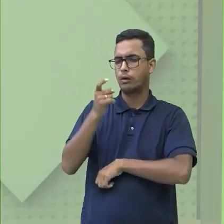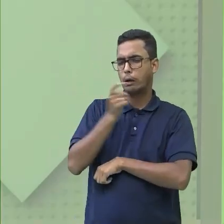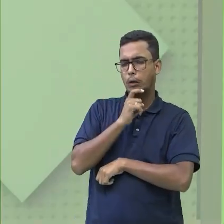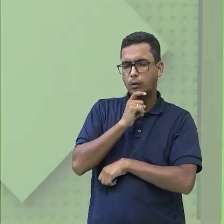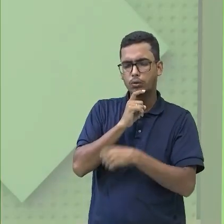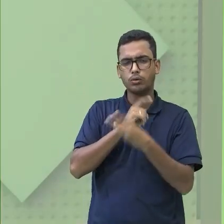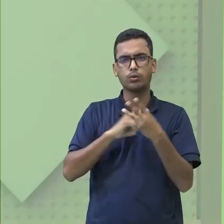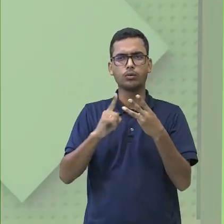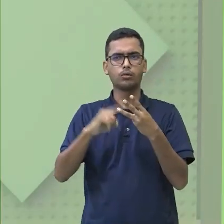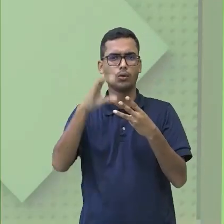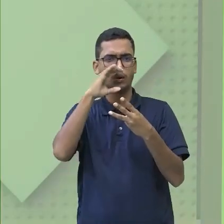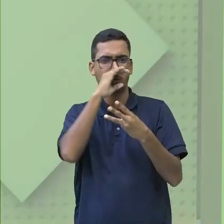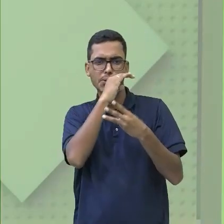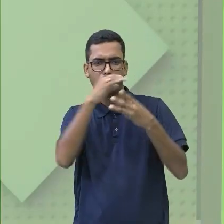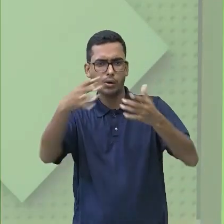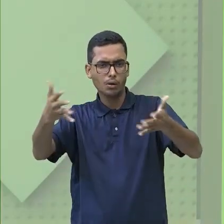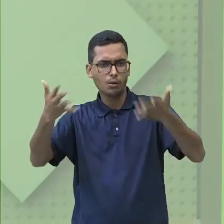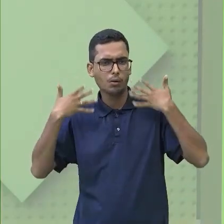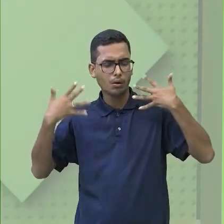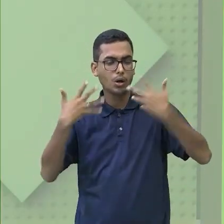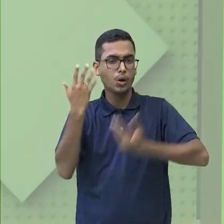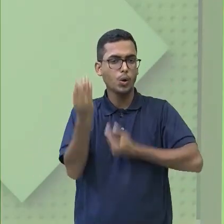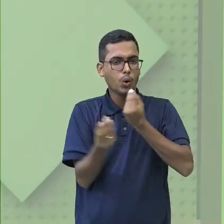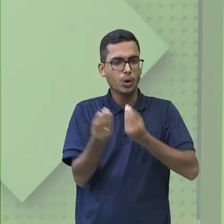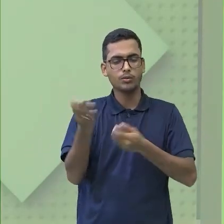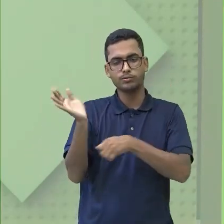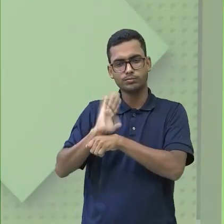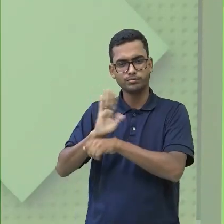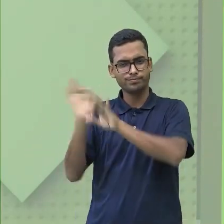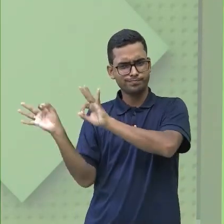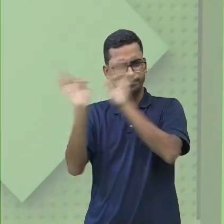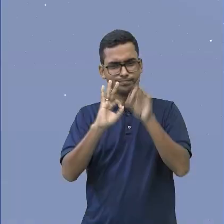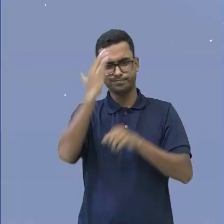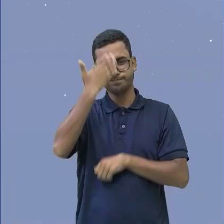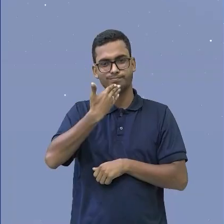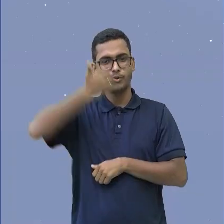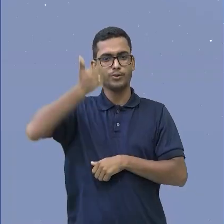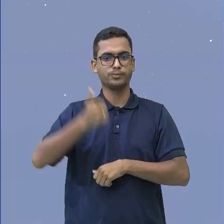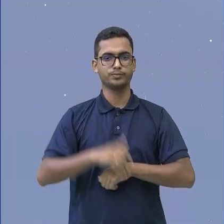como que eles faziam isso? A gente vai ver um vídeo para entender melhor.